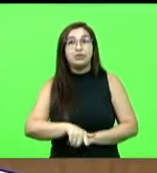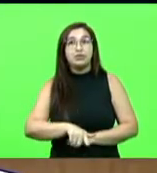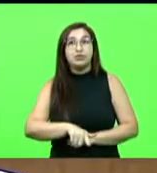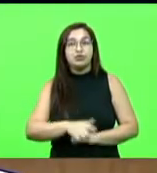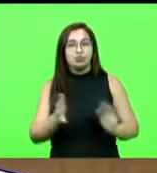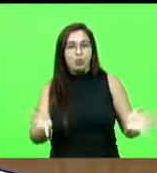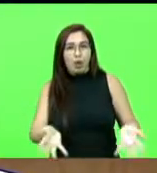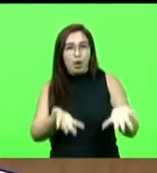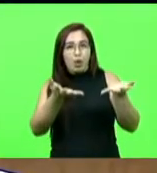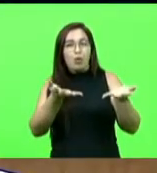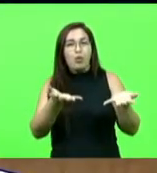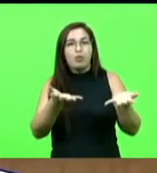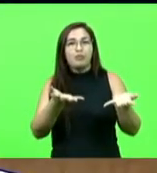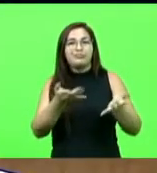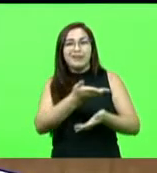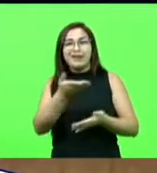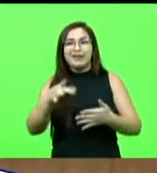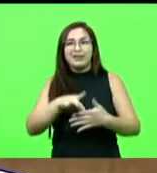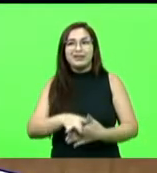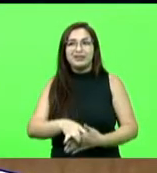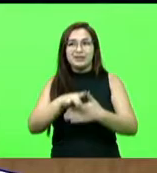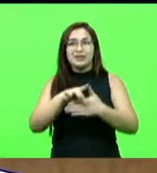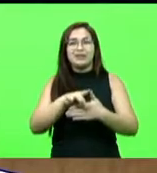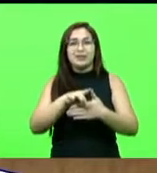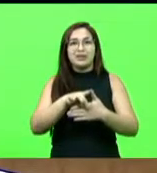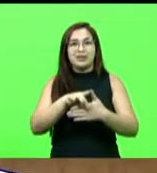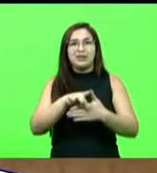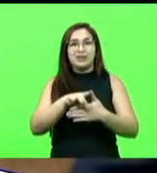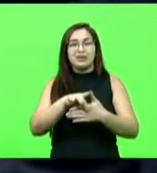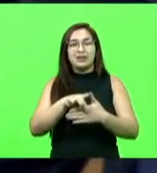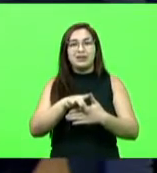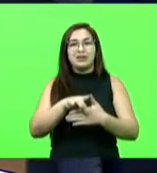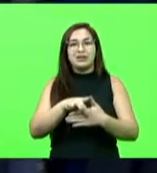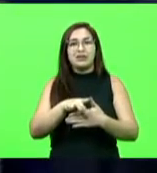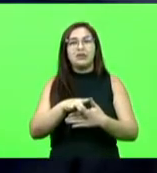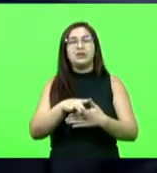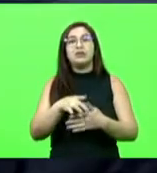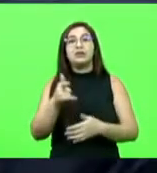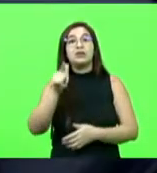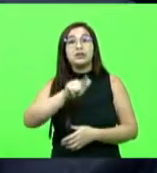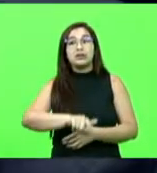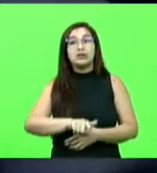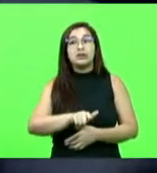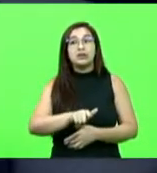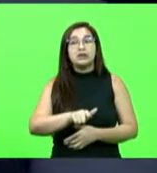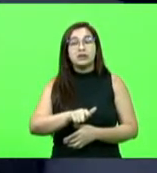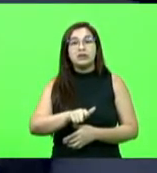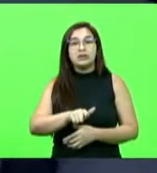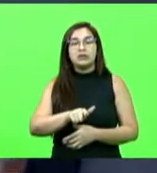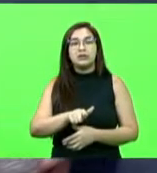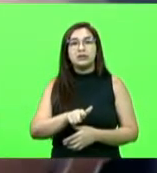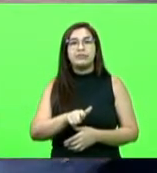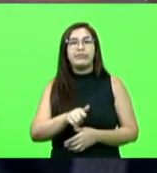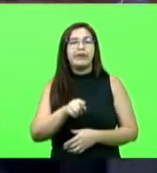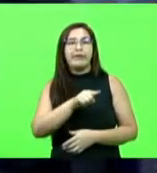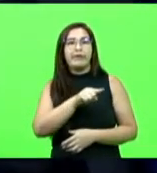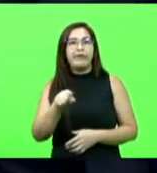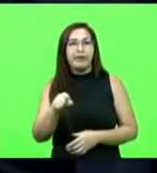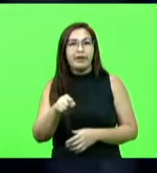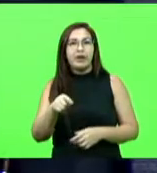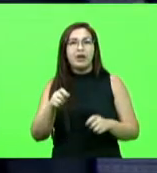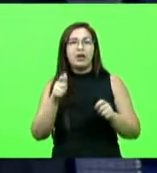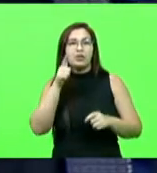protagonismo das lideranças sindicais e também da classe patronal, que consegue sentar